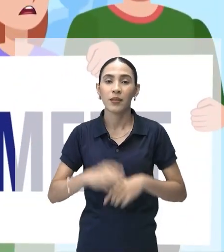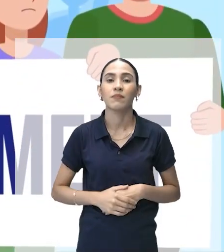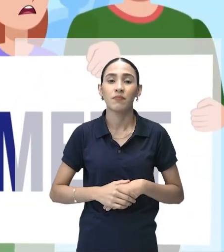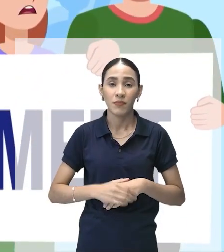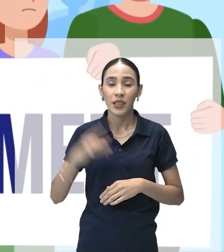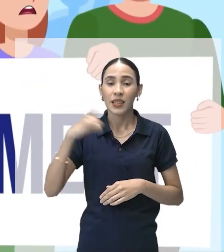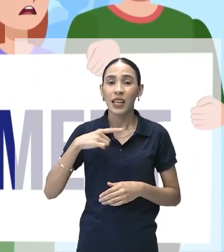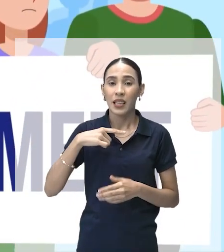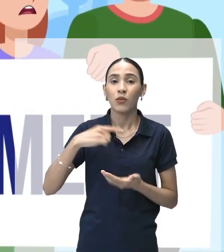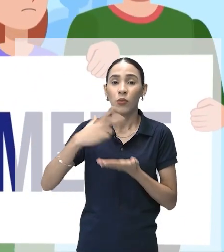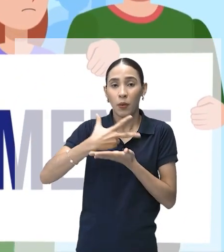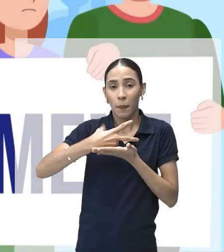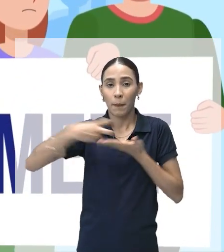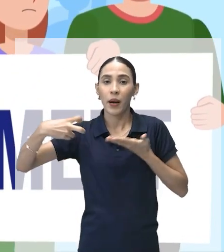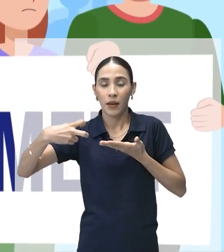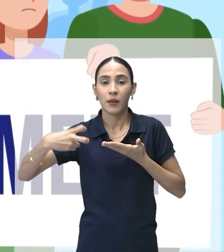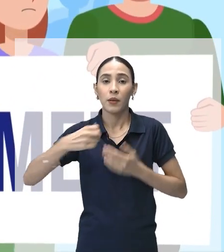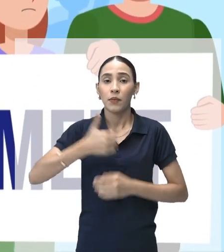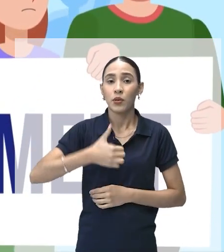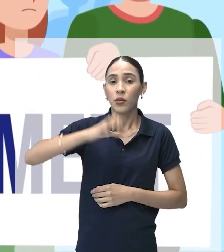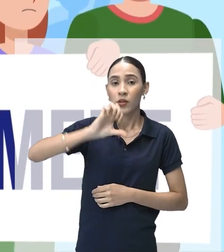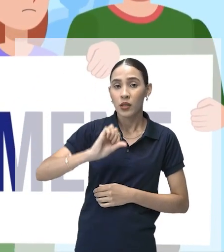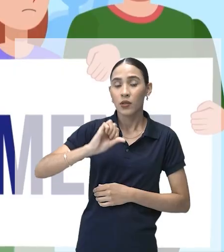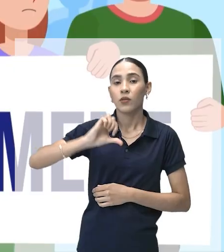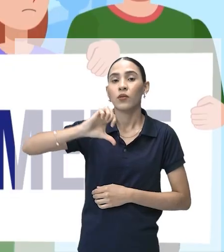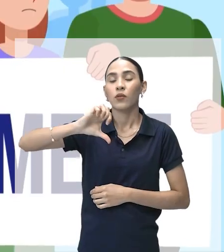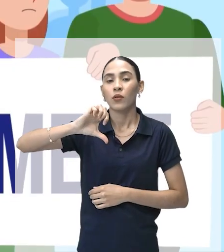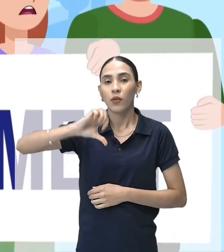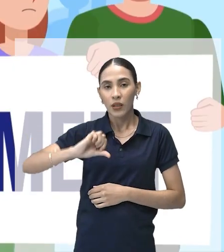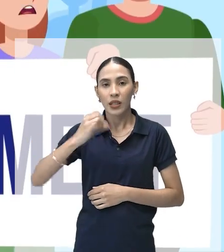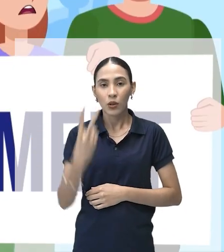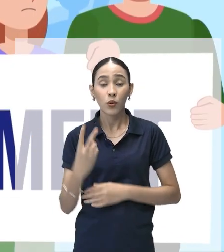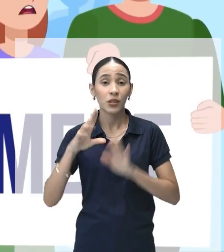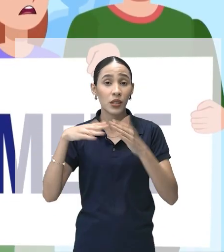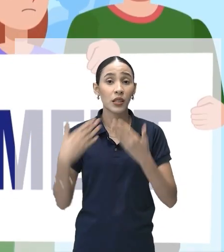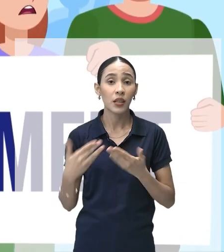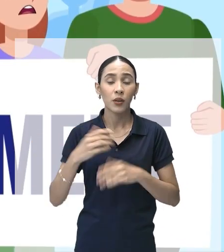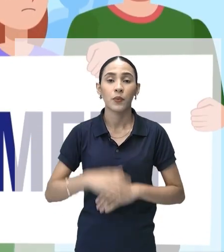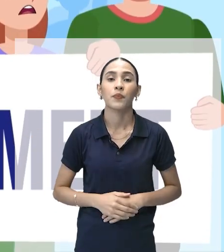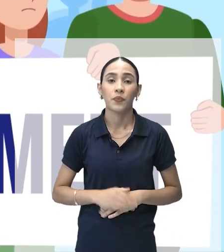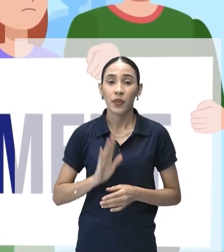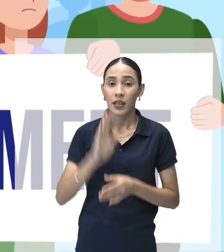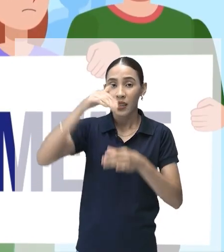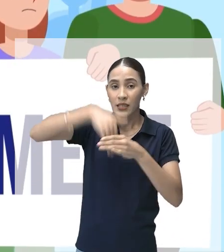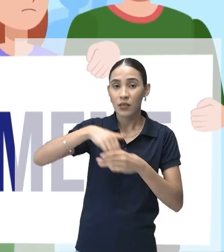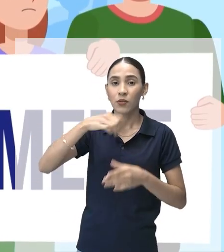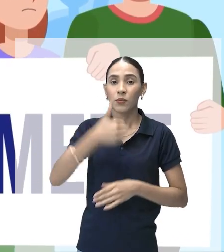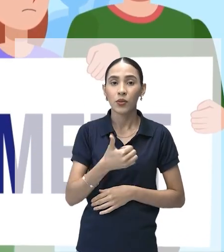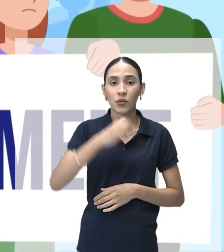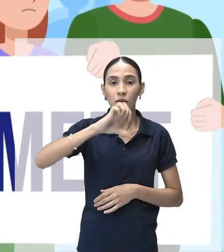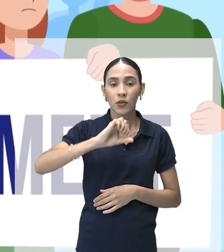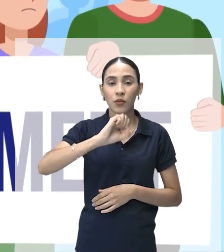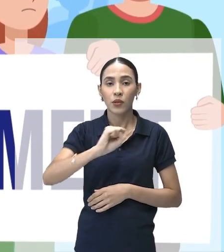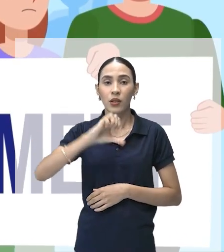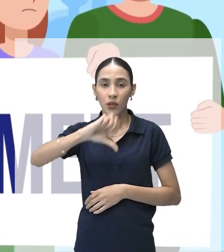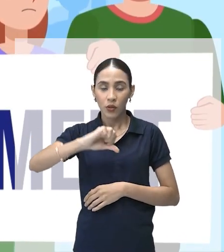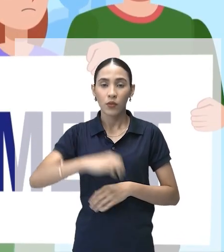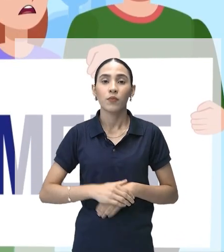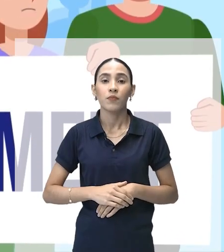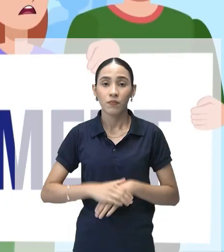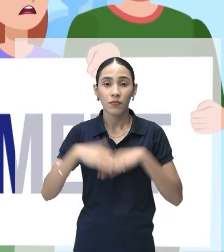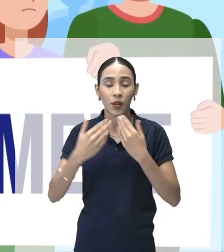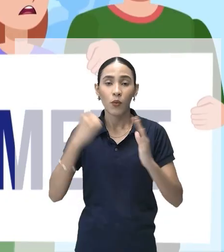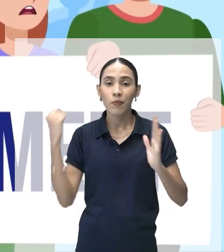seu impeachment em 1992. Apesar disso, a eleição de 1989 foi